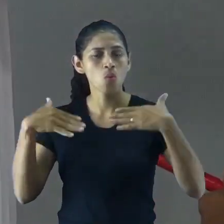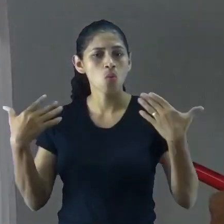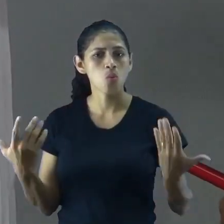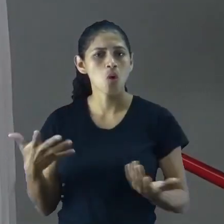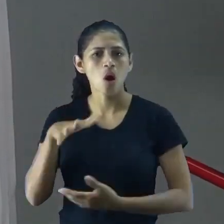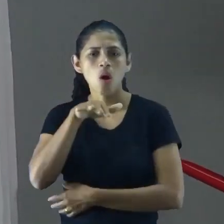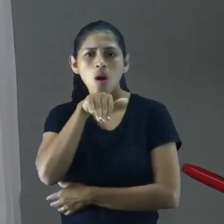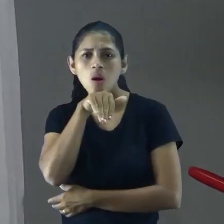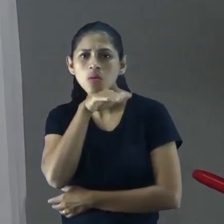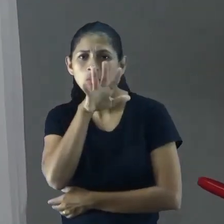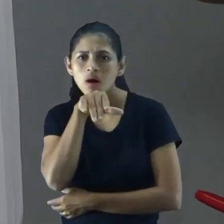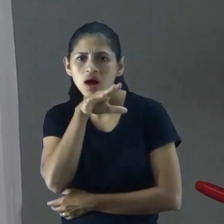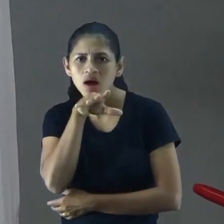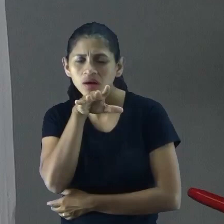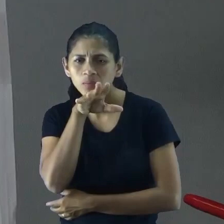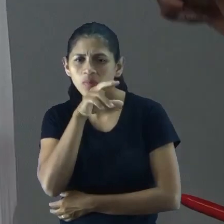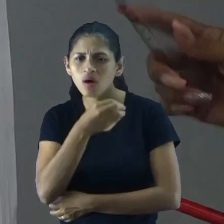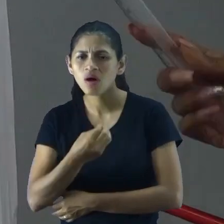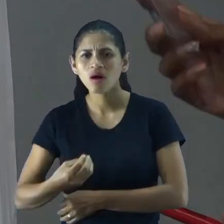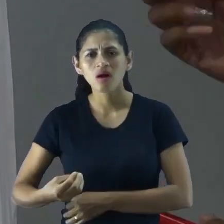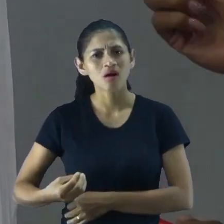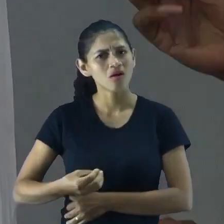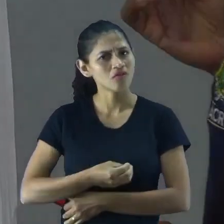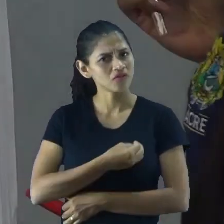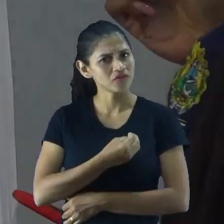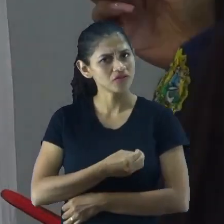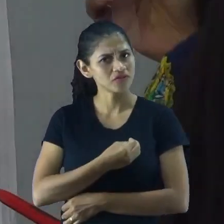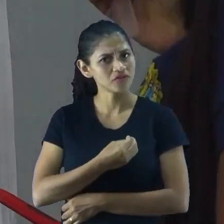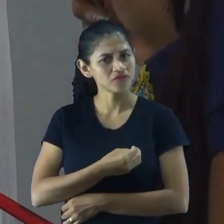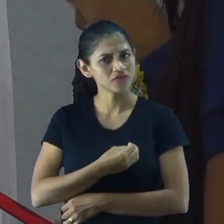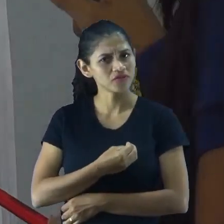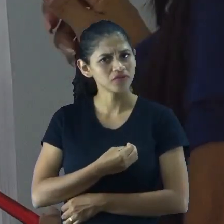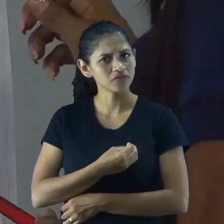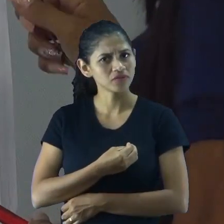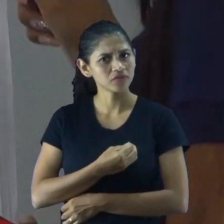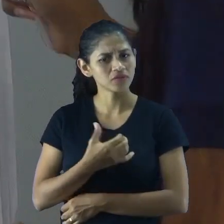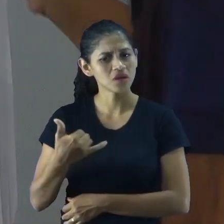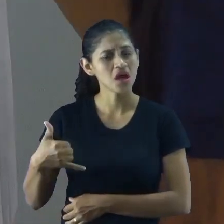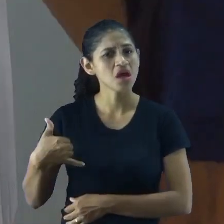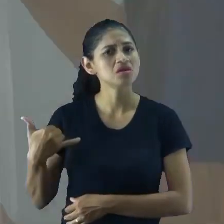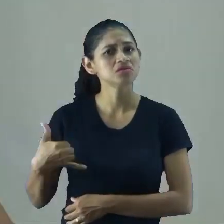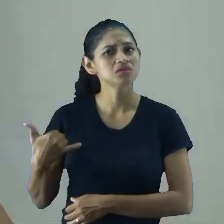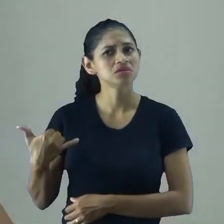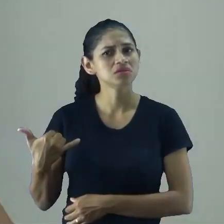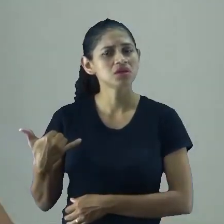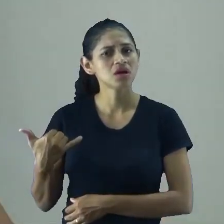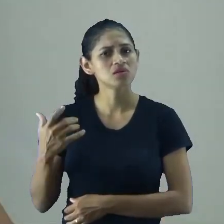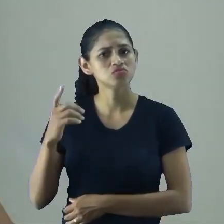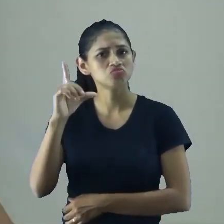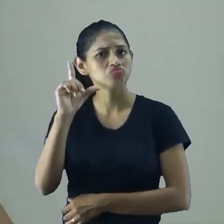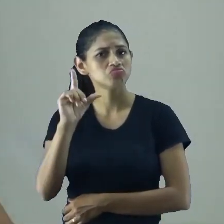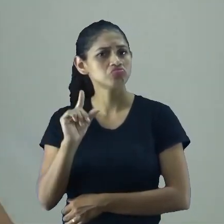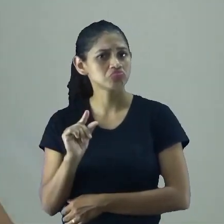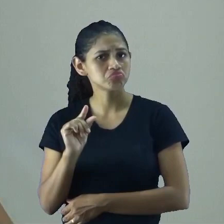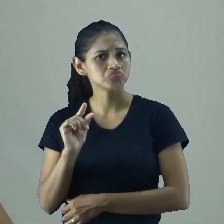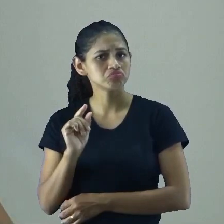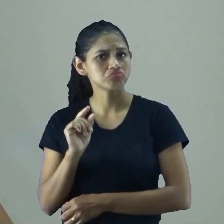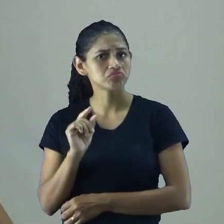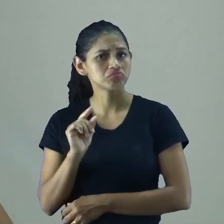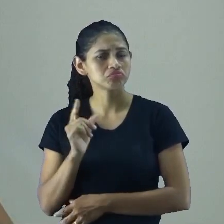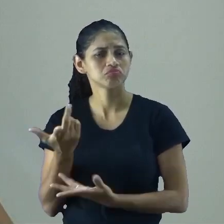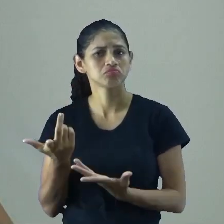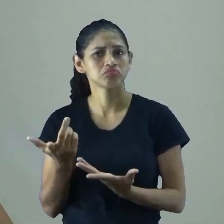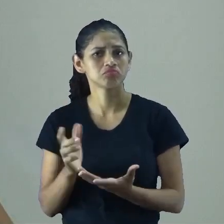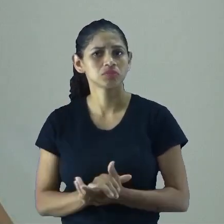que vive menos tempo ou seja nós precisamos analisar aqui qual que vai ter a coluna menor